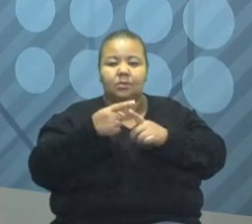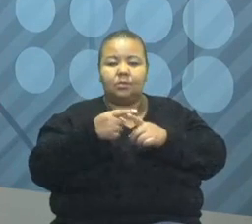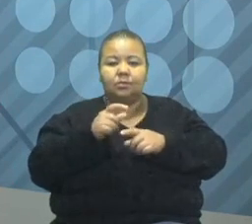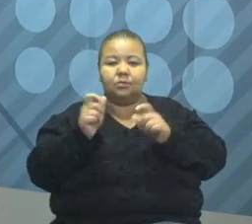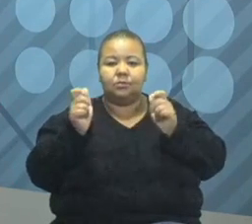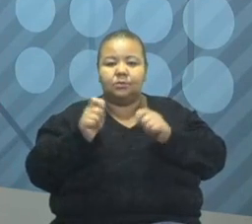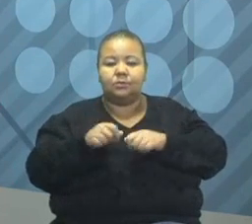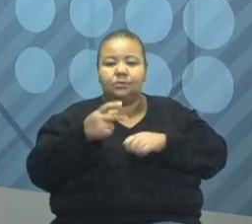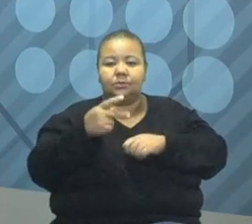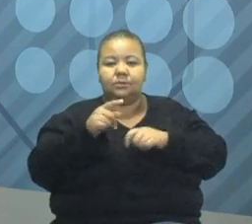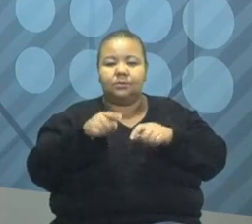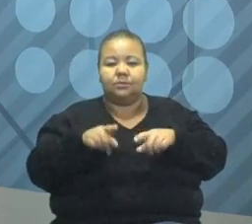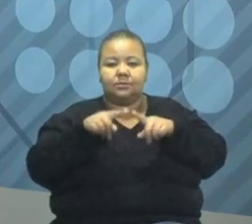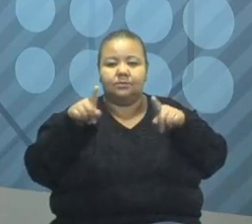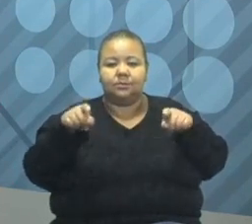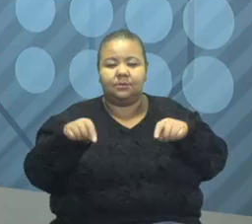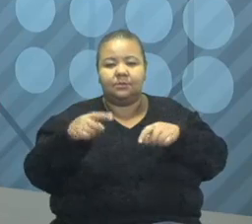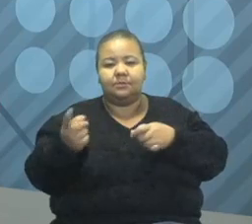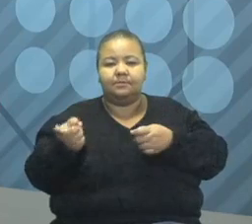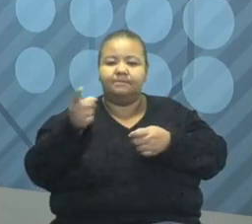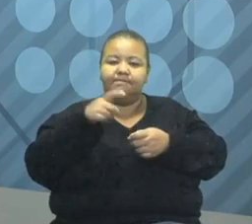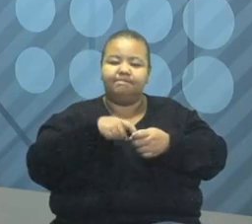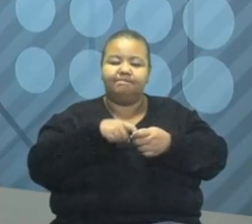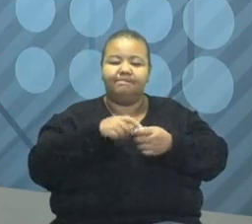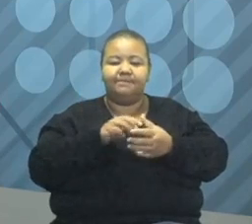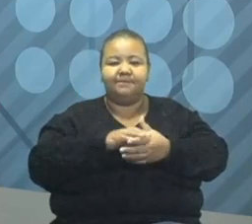possível, desta matriz. Logo, retorno.